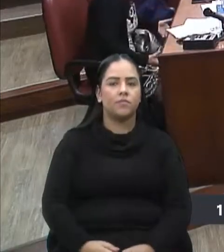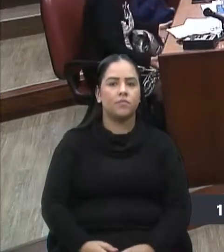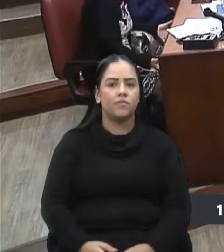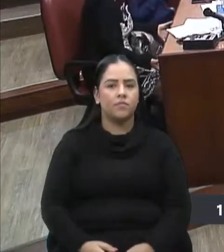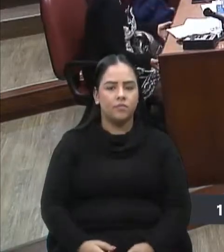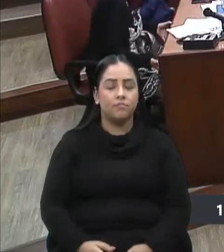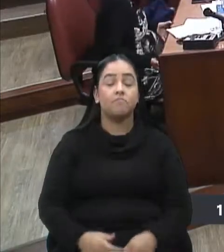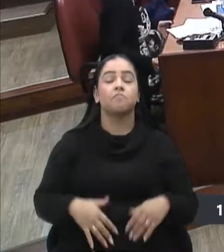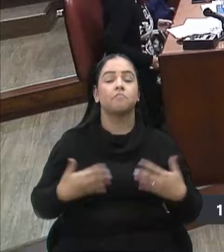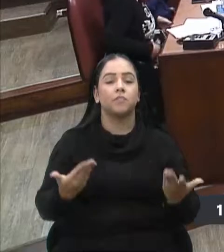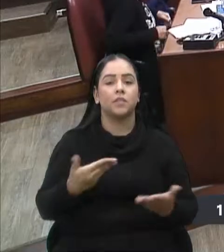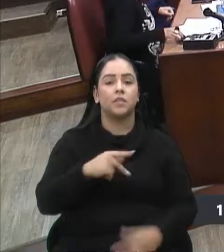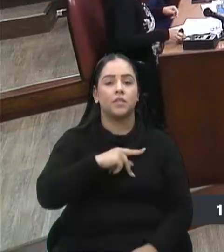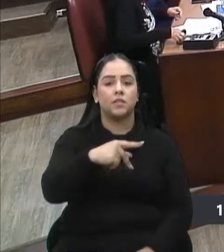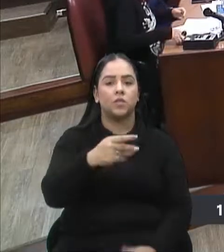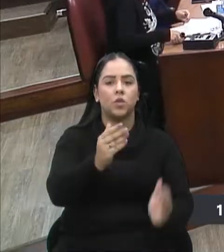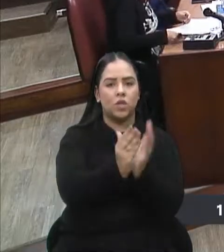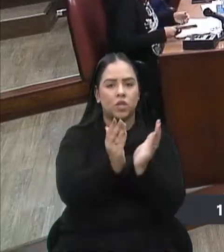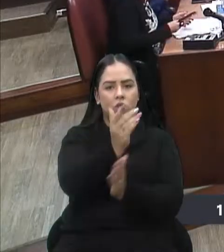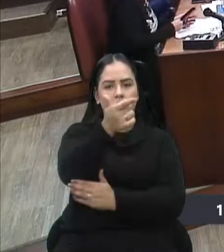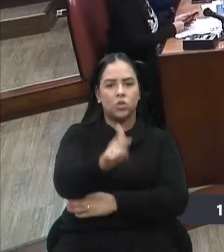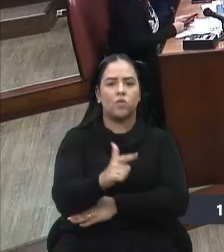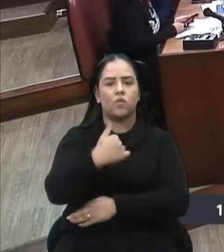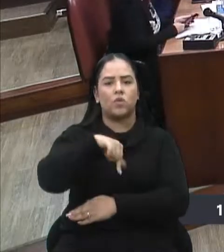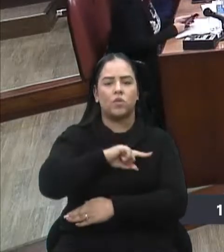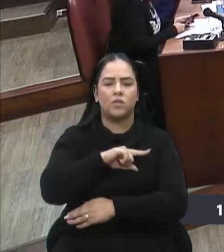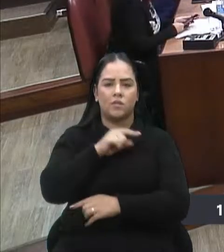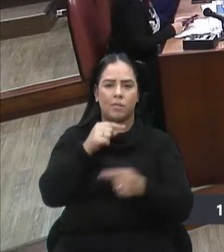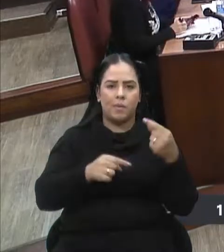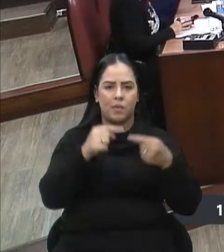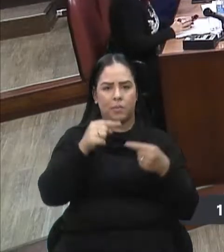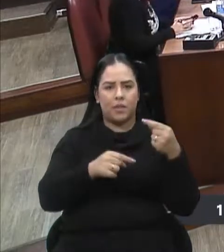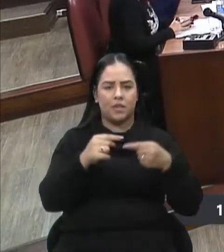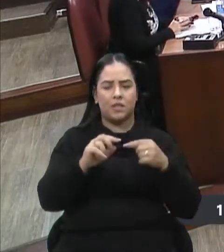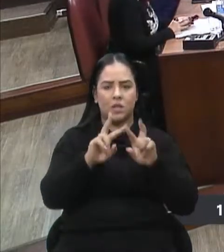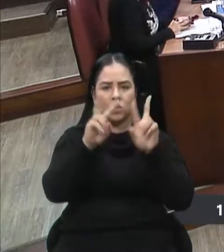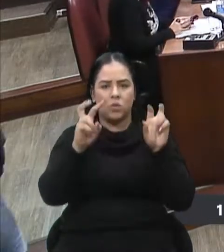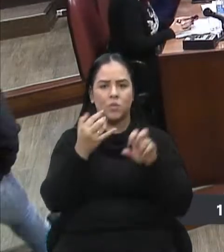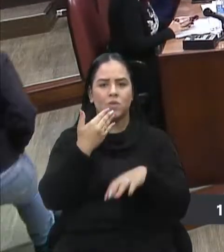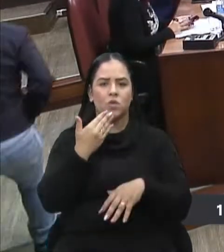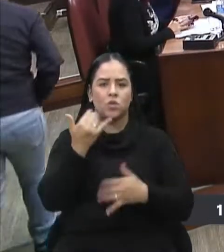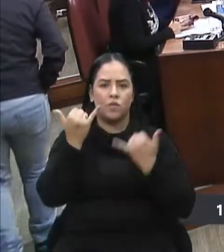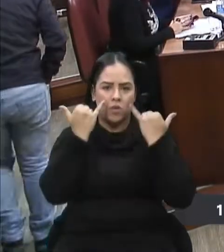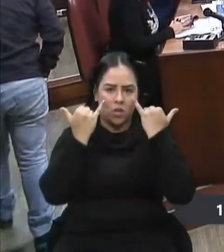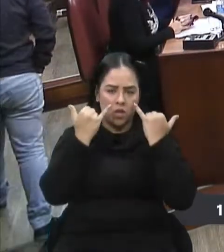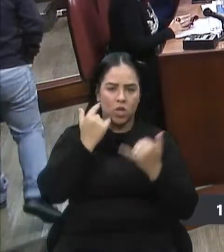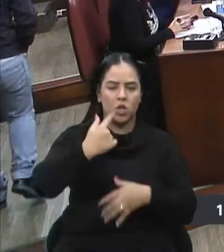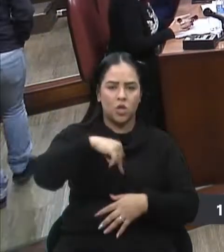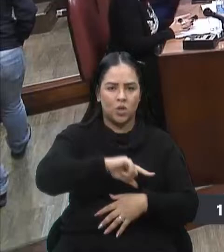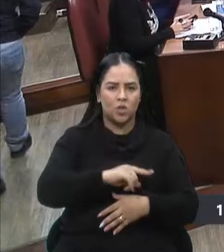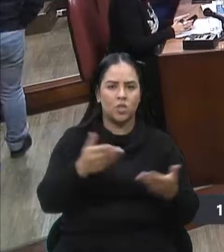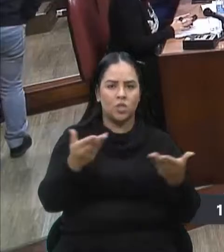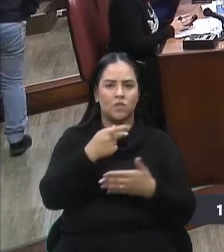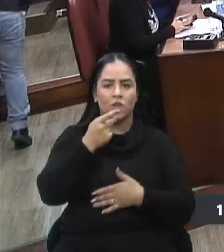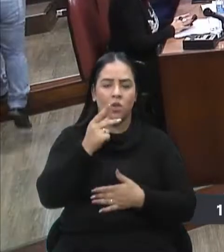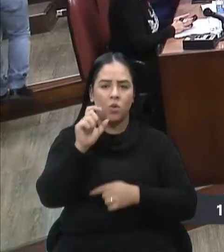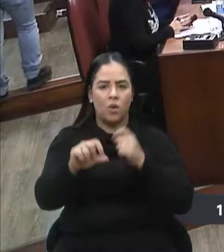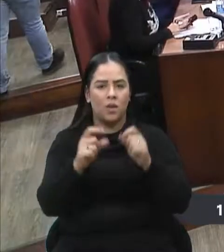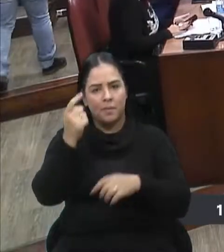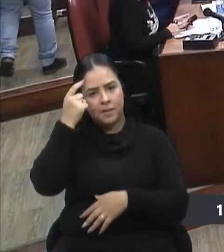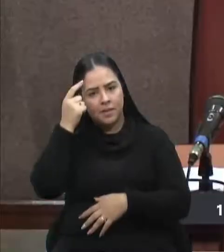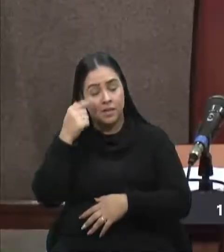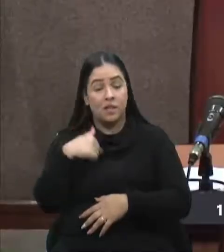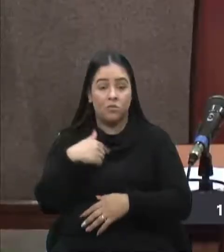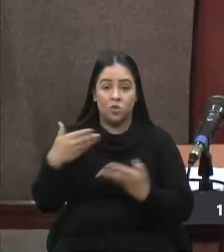Bom, presidente, colegas, mais uma vez a gente está aqui discutindo essa questão de pedidos de informação. A gente já trouxe um pouco do que a gente pensa, eu pelo menos já disse o